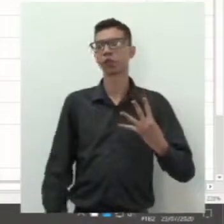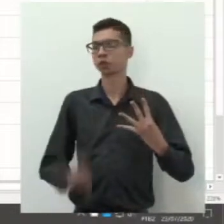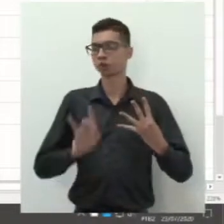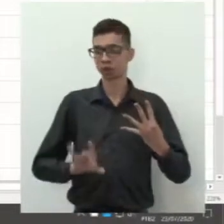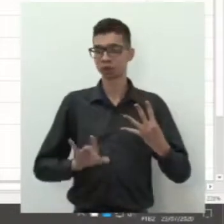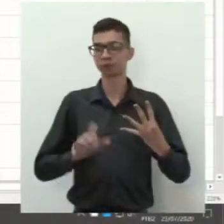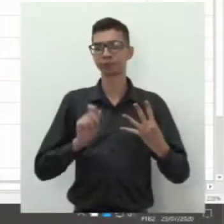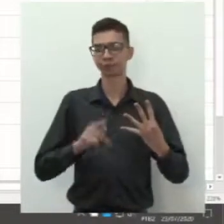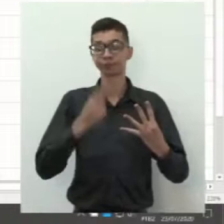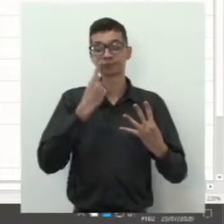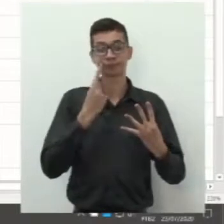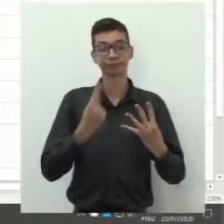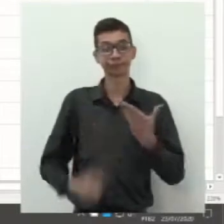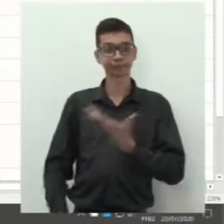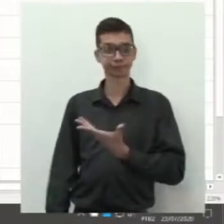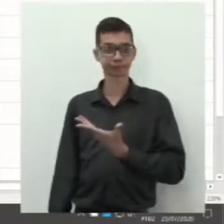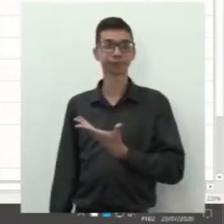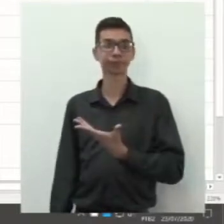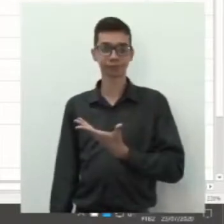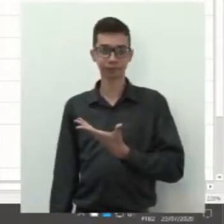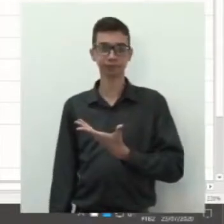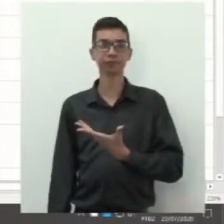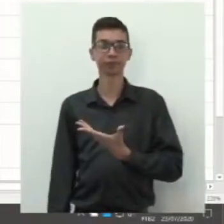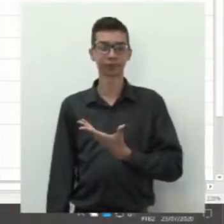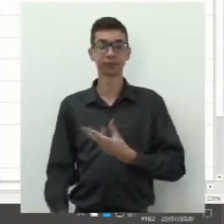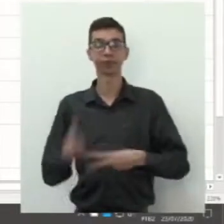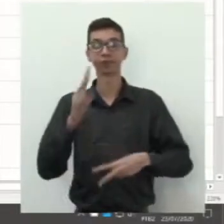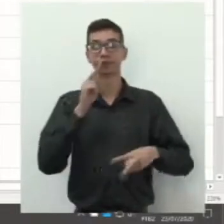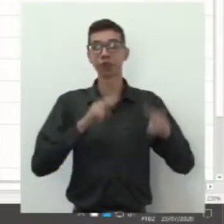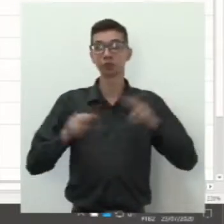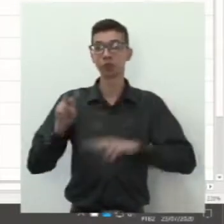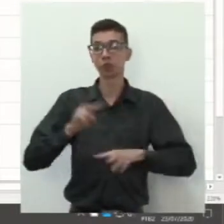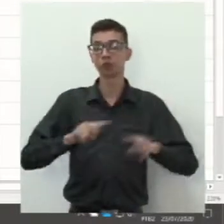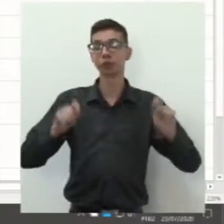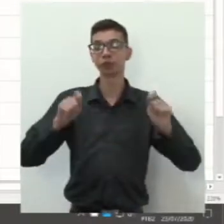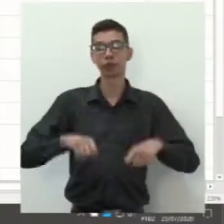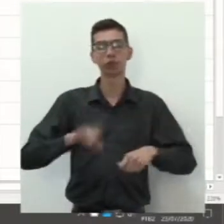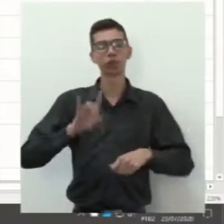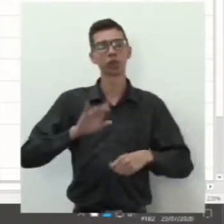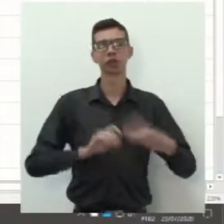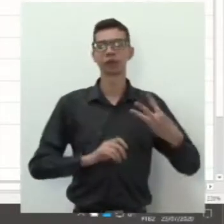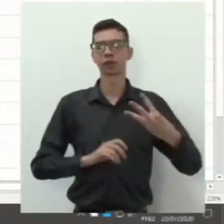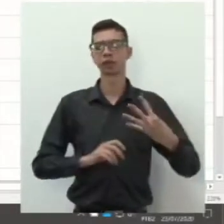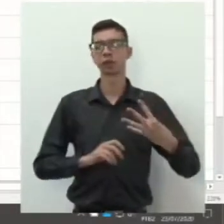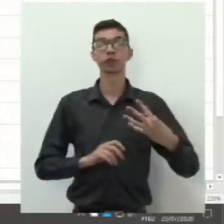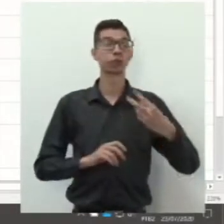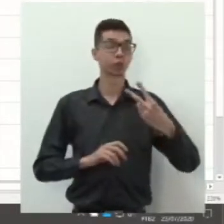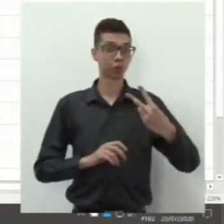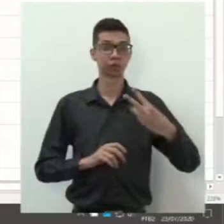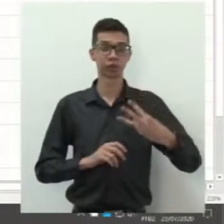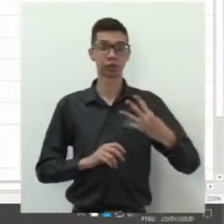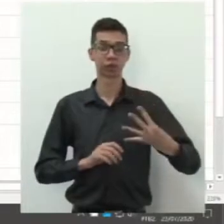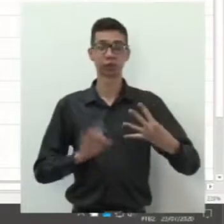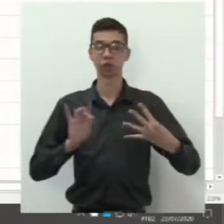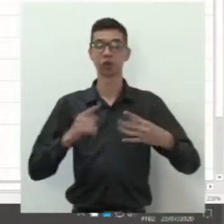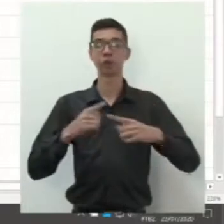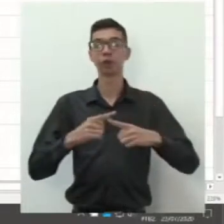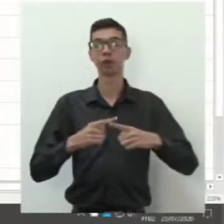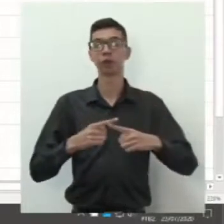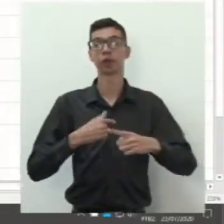um OK. Aí, só vai ficar visualizado setor 2, 3 e 4. Por quê? Eu coloquei um filtro